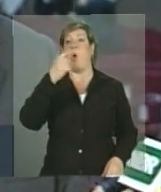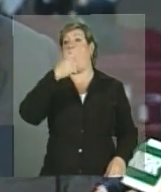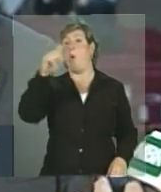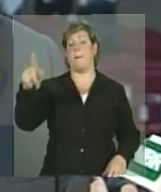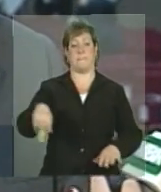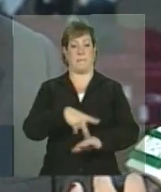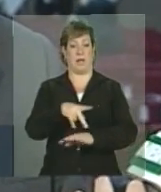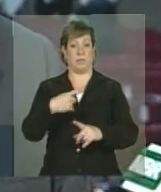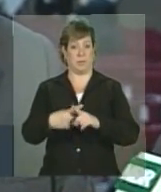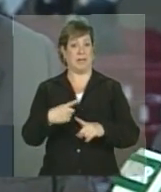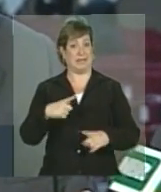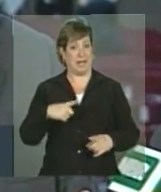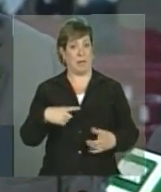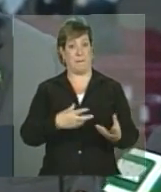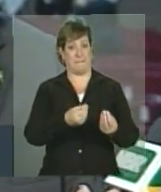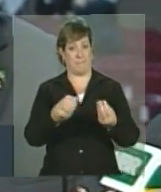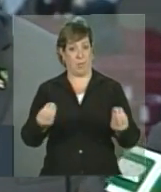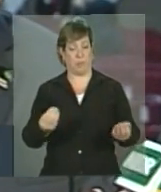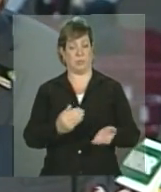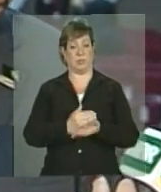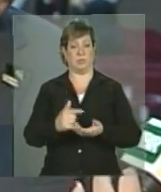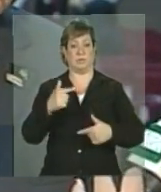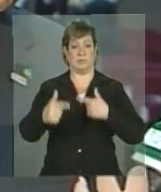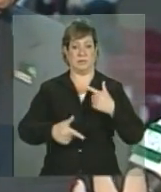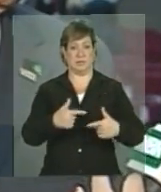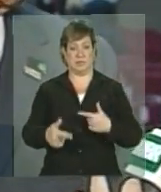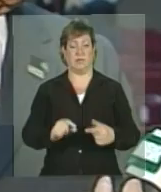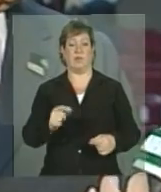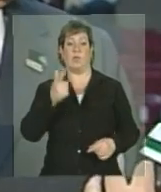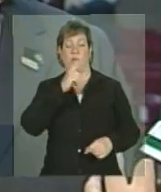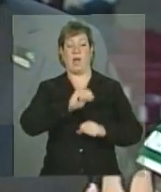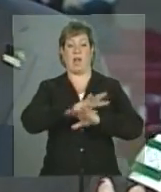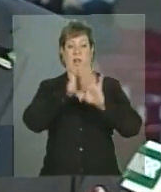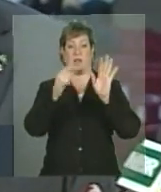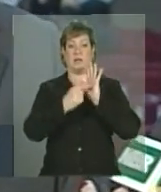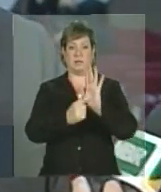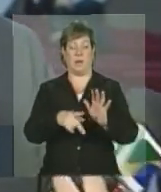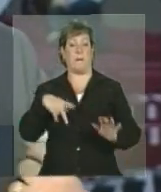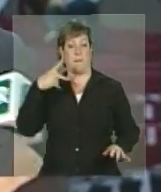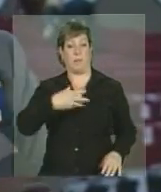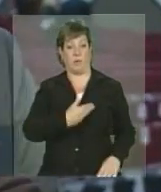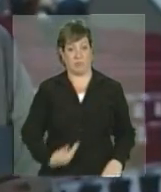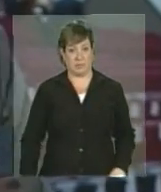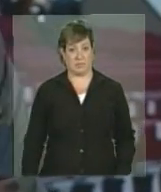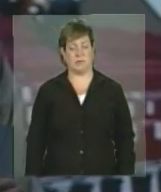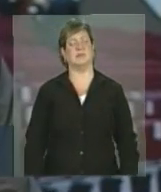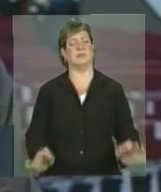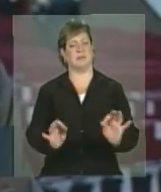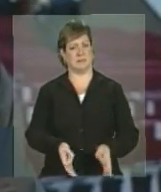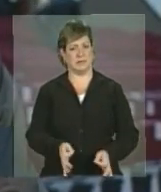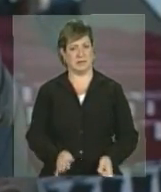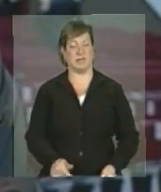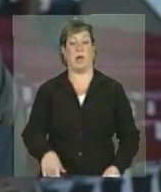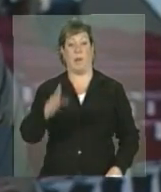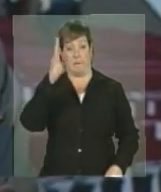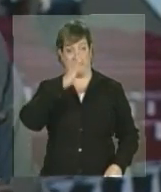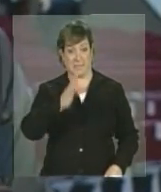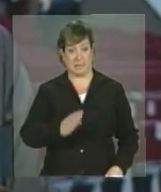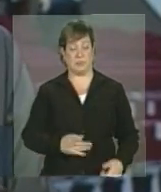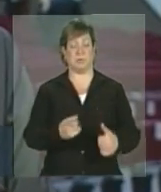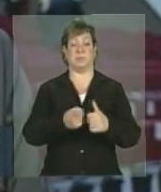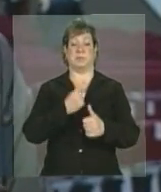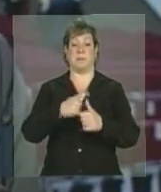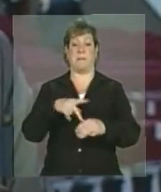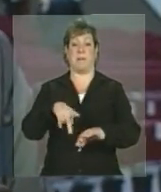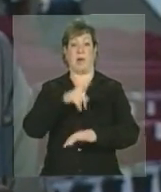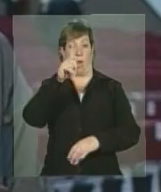Porque, de fato, nós temos muitas iniciativas justamente para garantir essa transparência, inclusive das políticas públicas. Com certeza. O Brasil foi o primeiro país